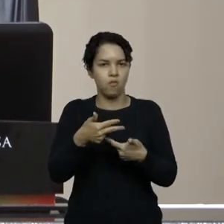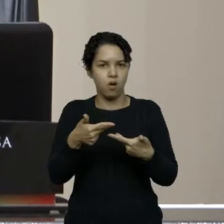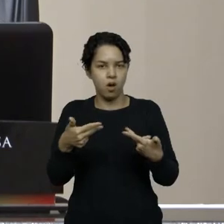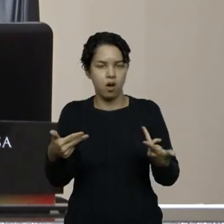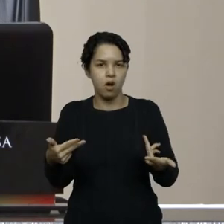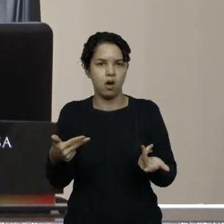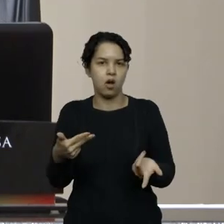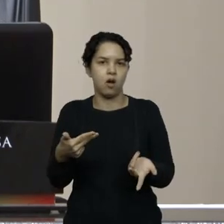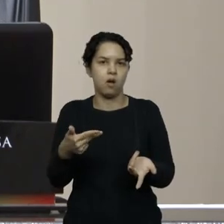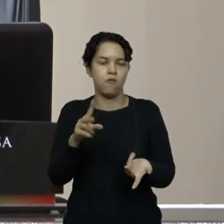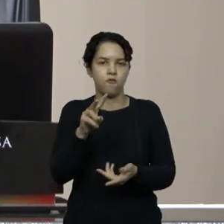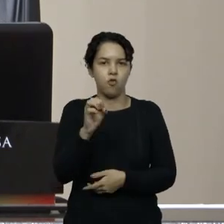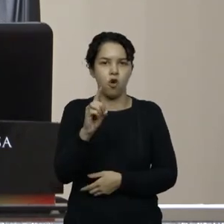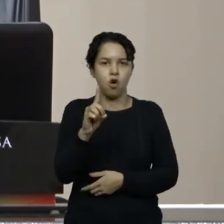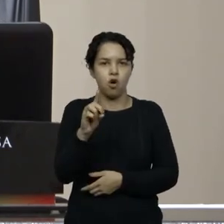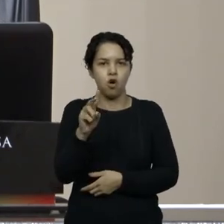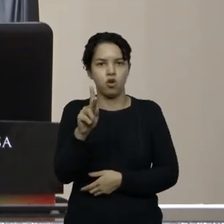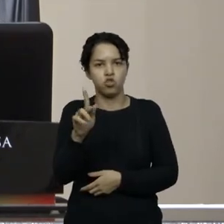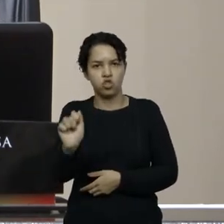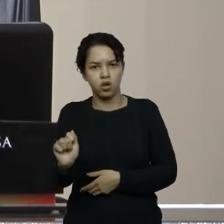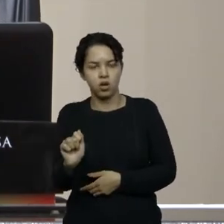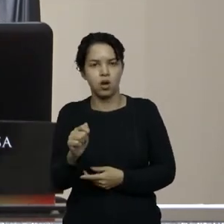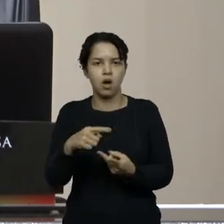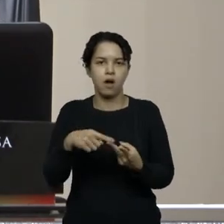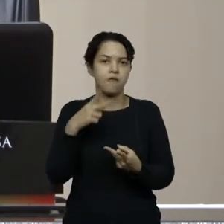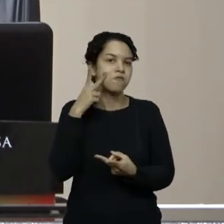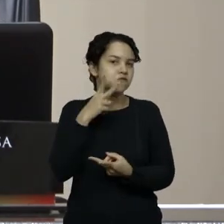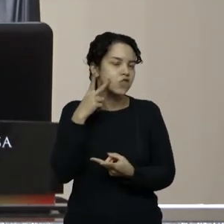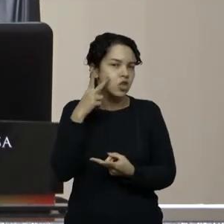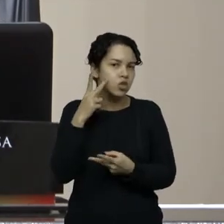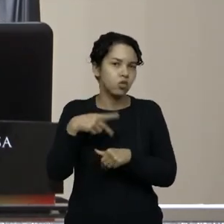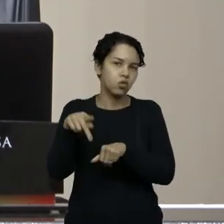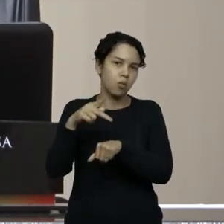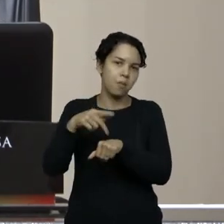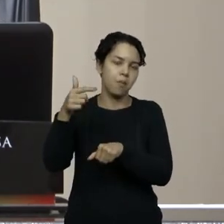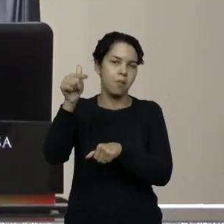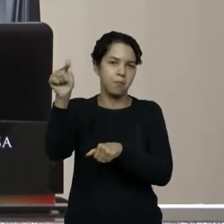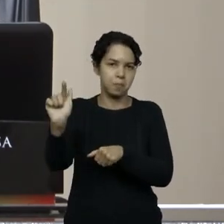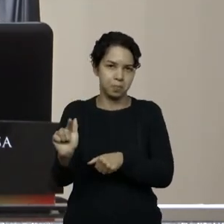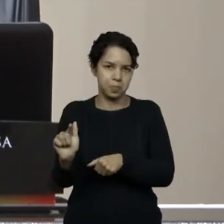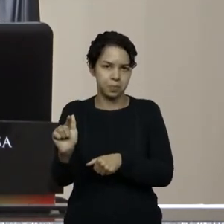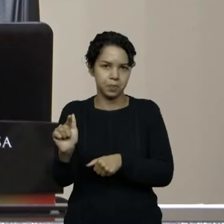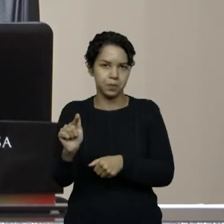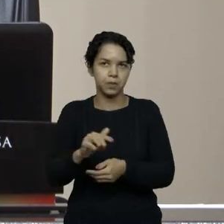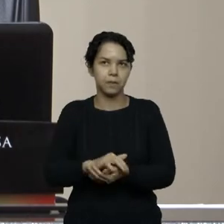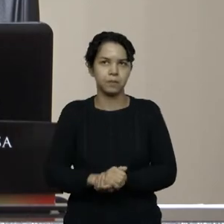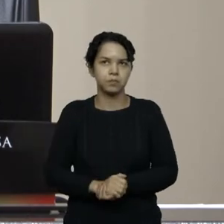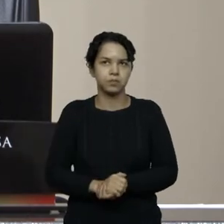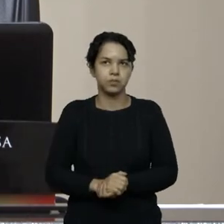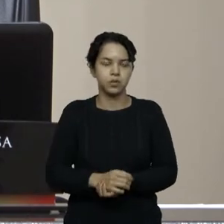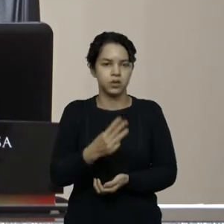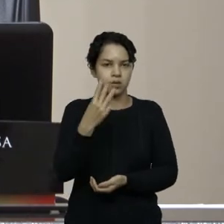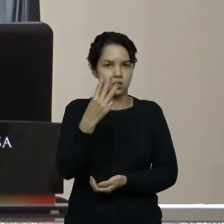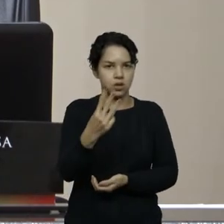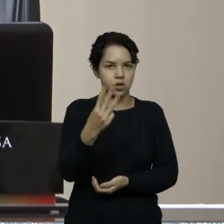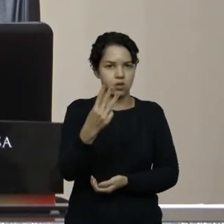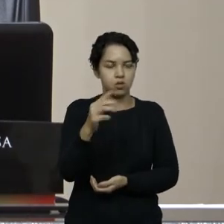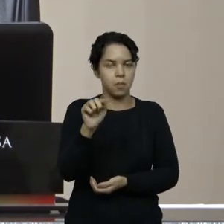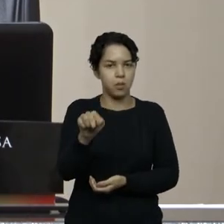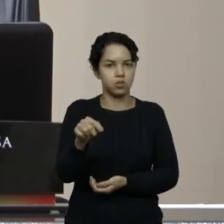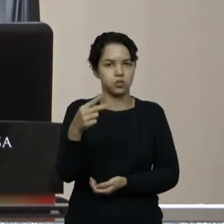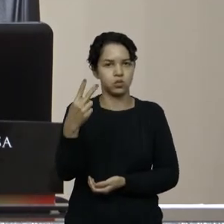a vodka vinho importado e a 3.2 por